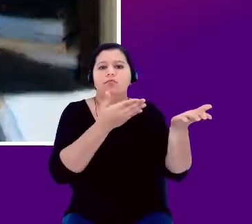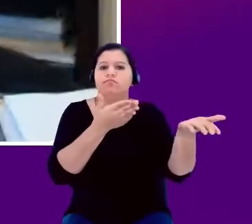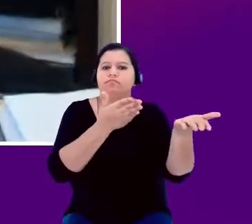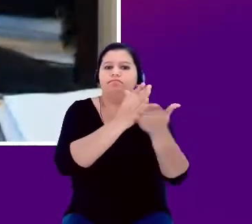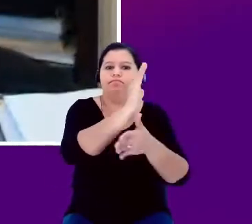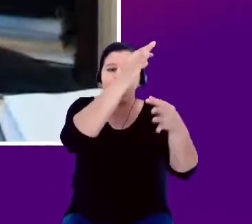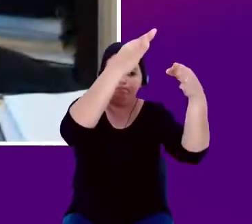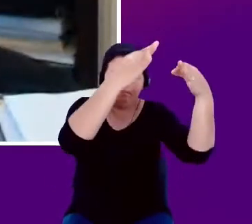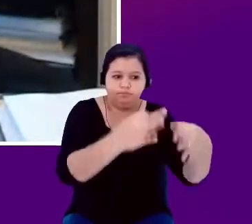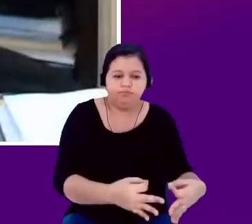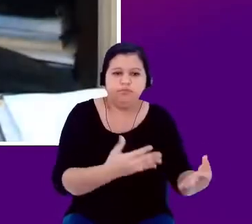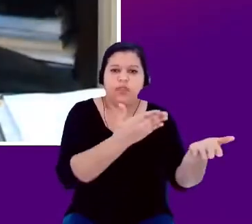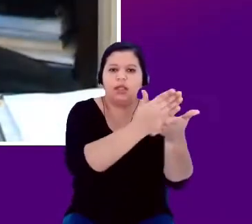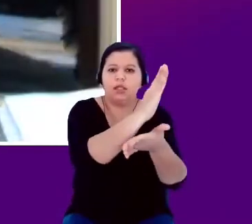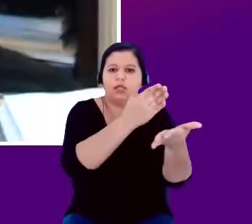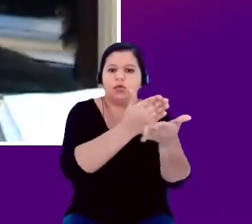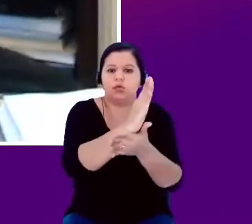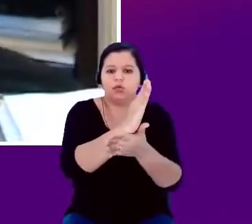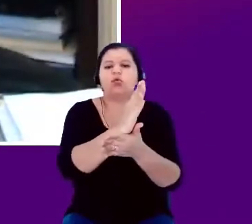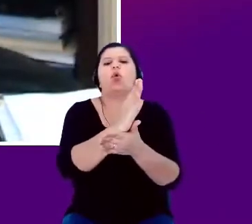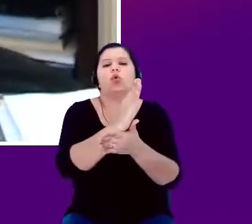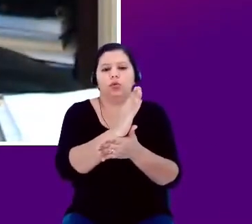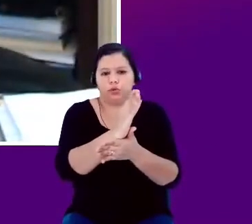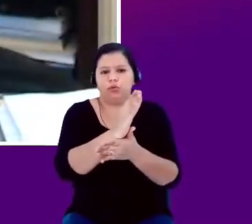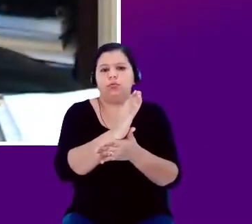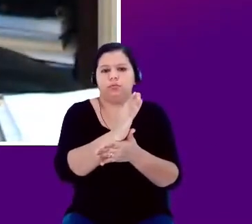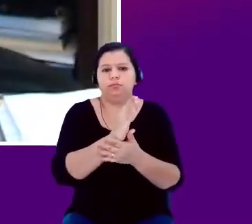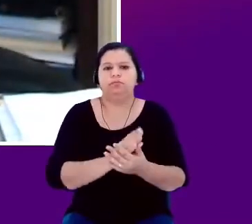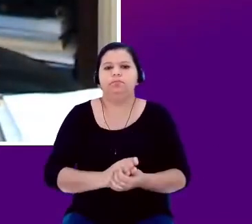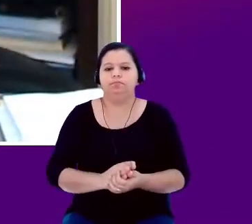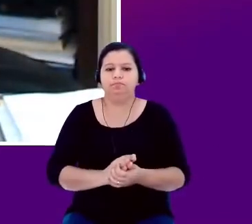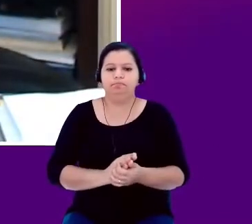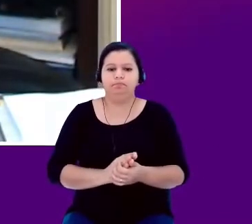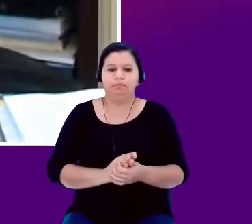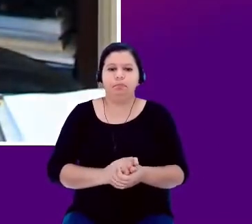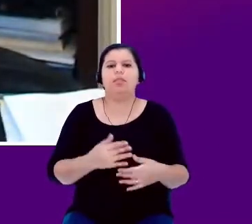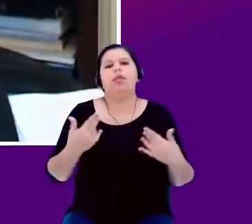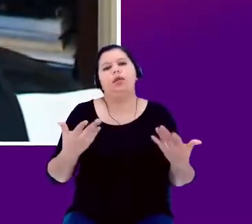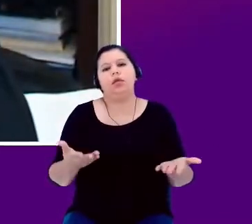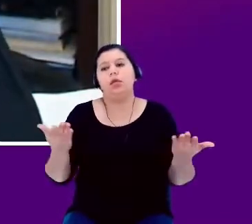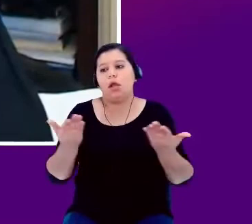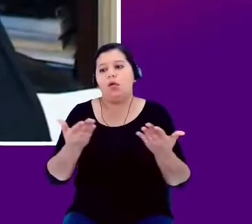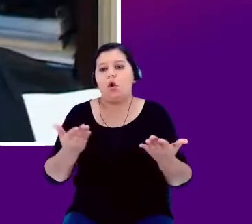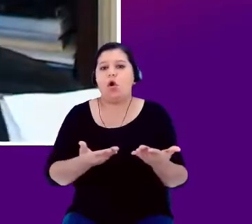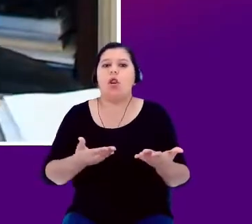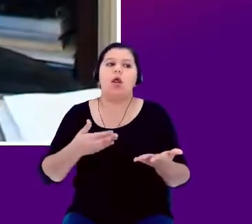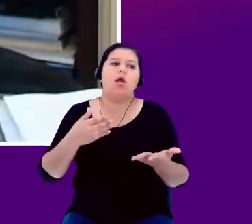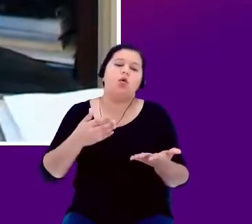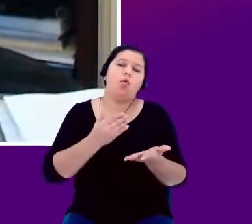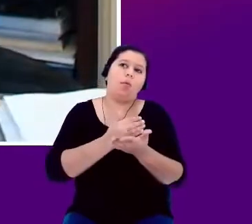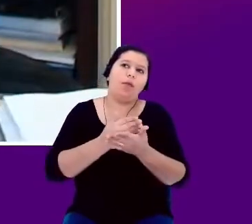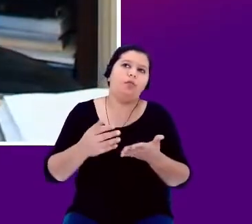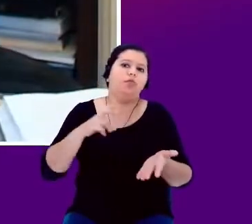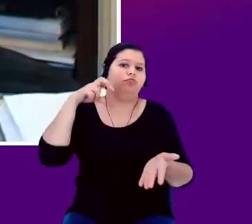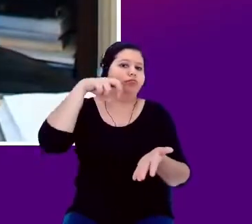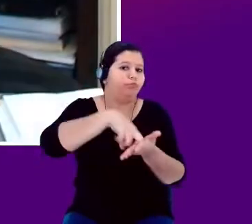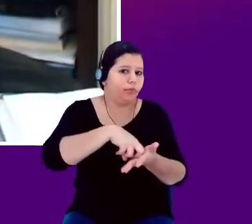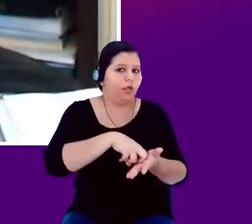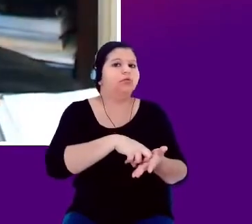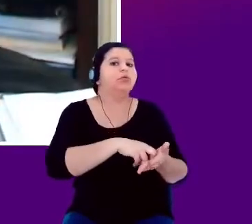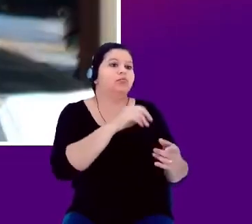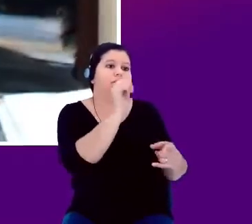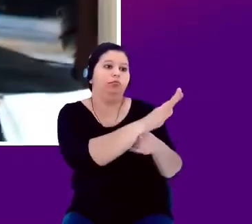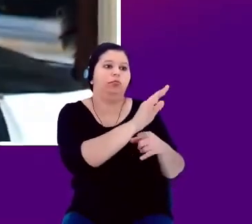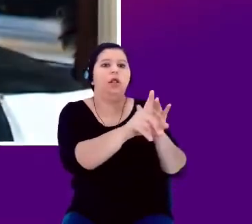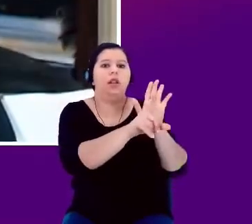as sanções pelo descumprimento de suas normas passaram a ser aplicáveis pela Autoridade Nacional de Proteção de